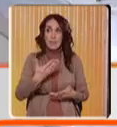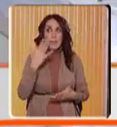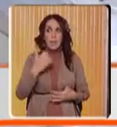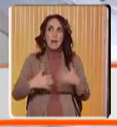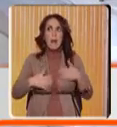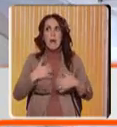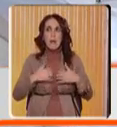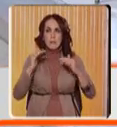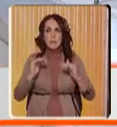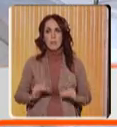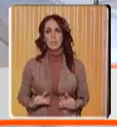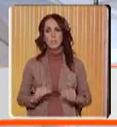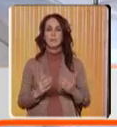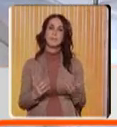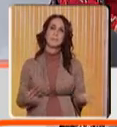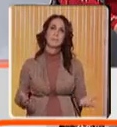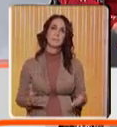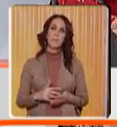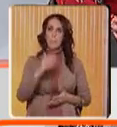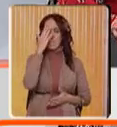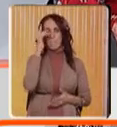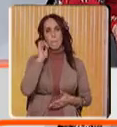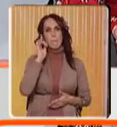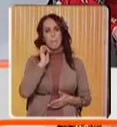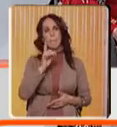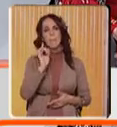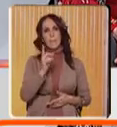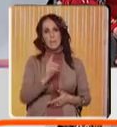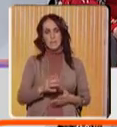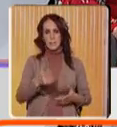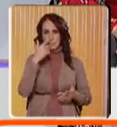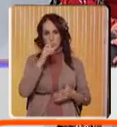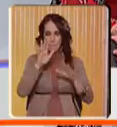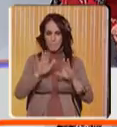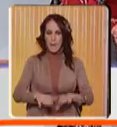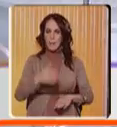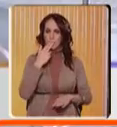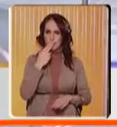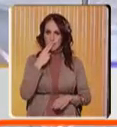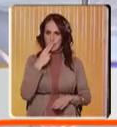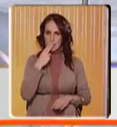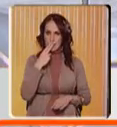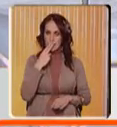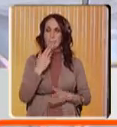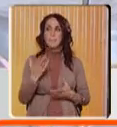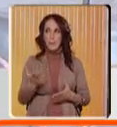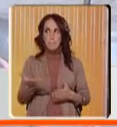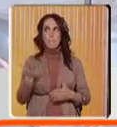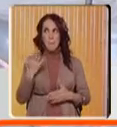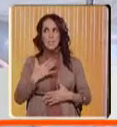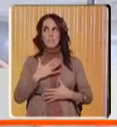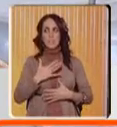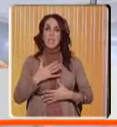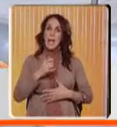a ansiedade. Aqui o que é que eu acho que é importante defender é a pessoa deixa de fumar, portanto tem maior potência para ganhar